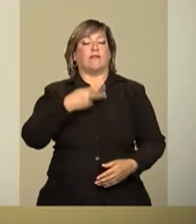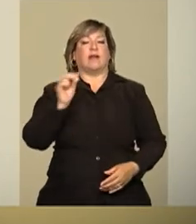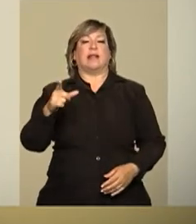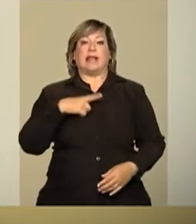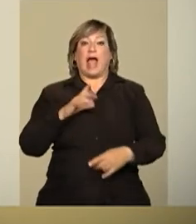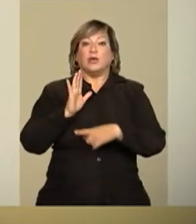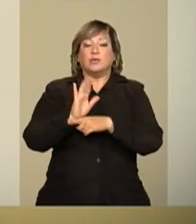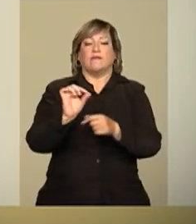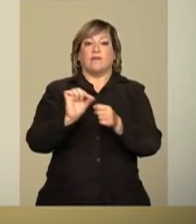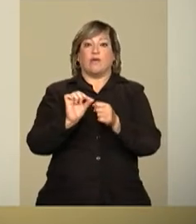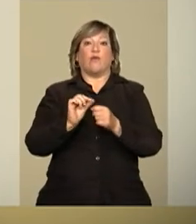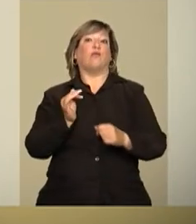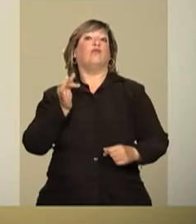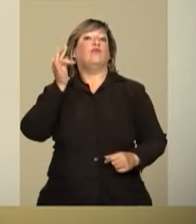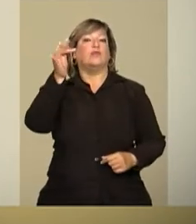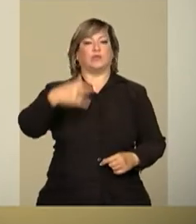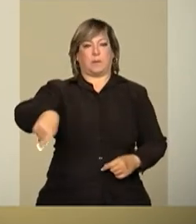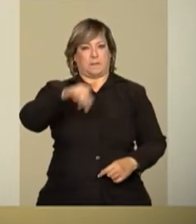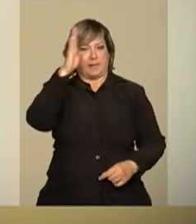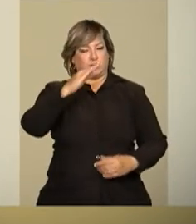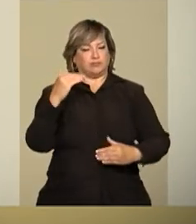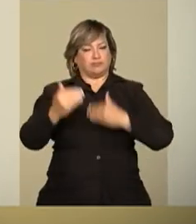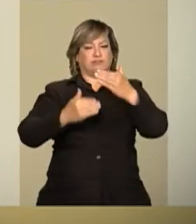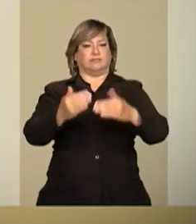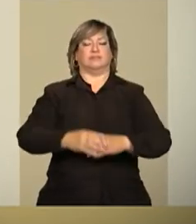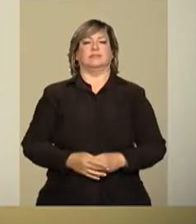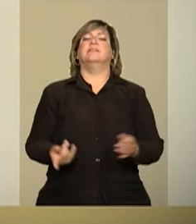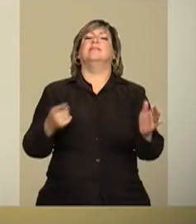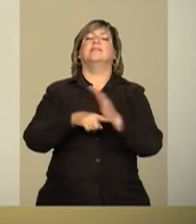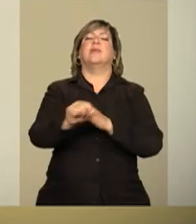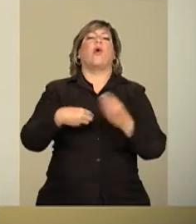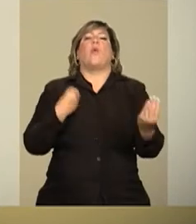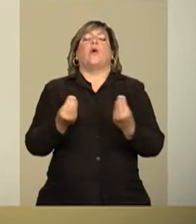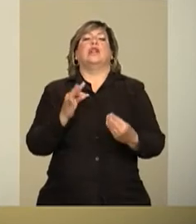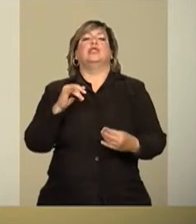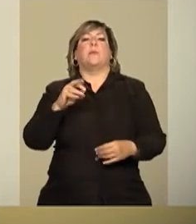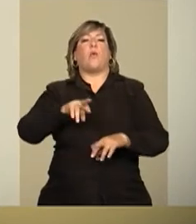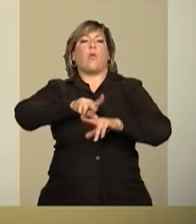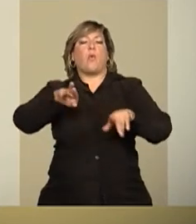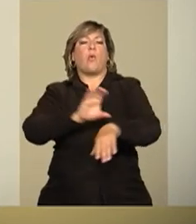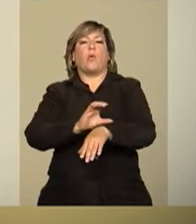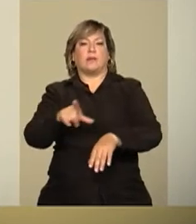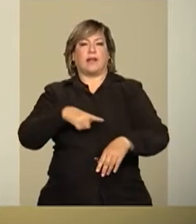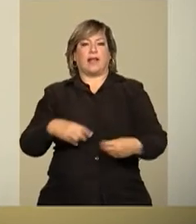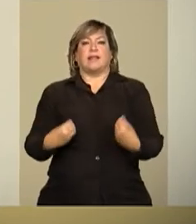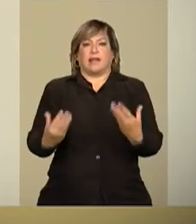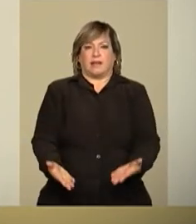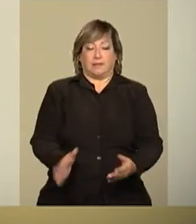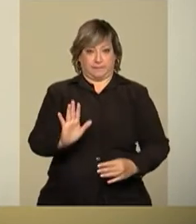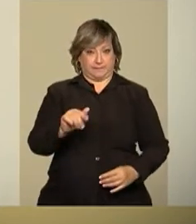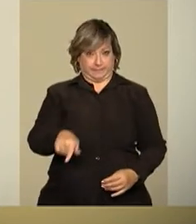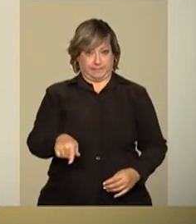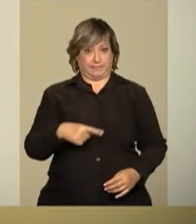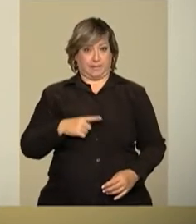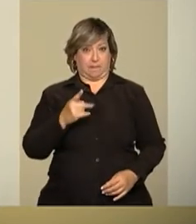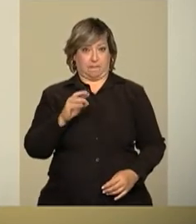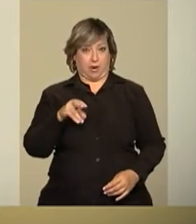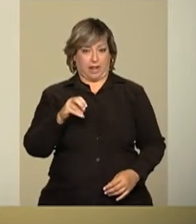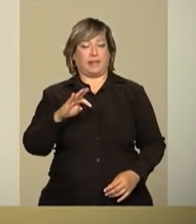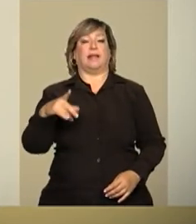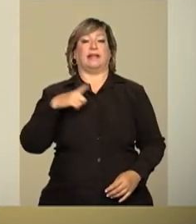construindo o futuro do Brasil apresenta Aí que tipo de curso Pronatec oferece Olha só Max o Pronatec